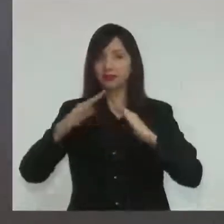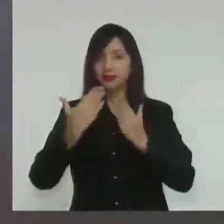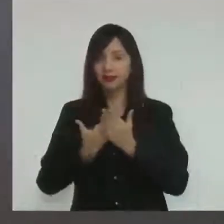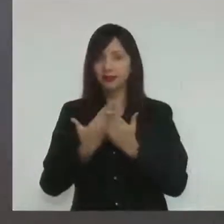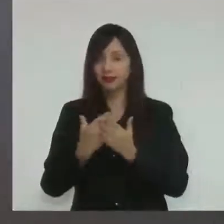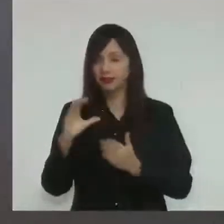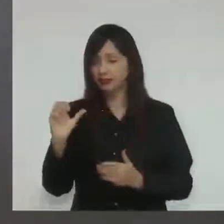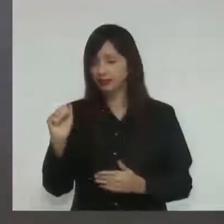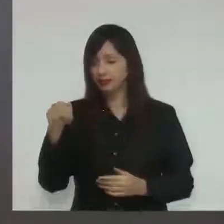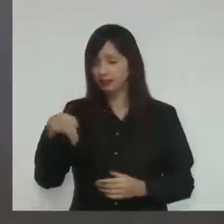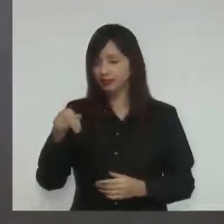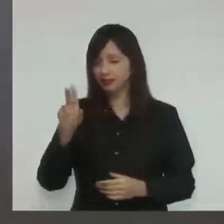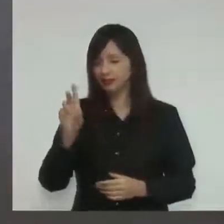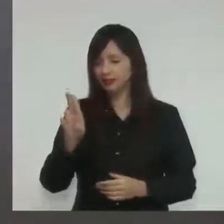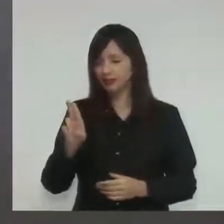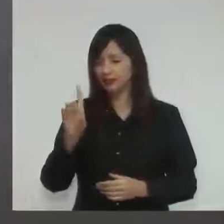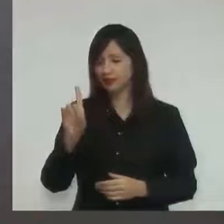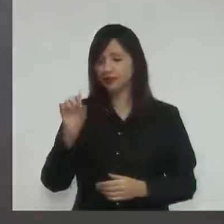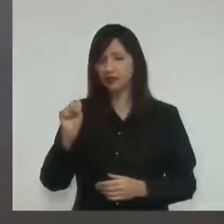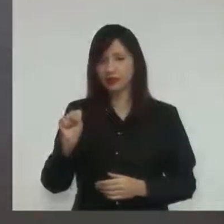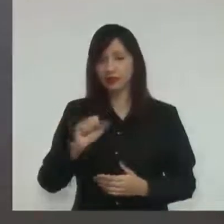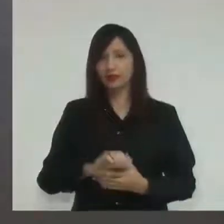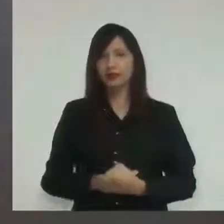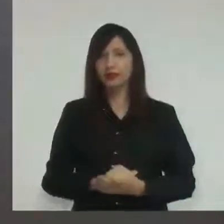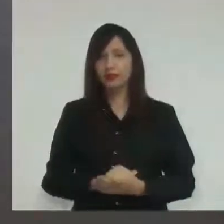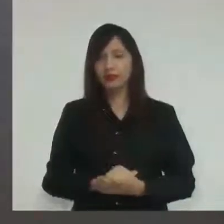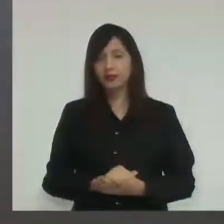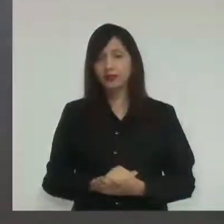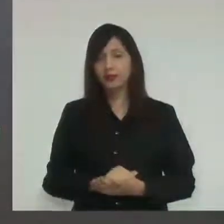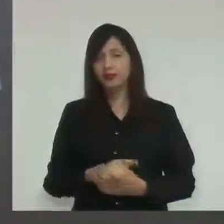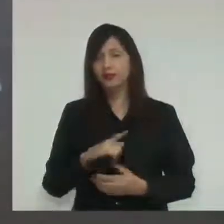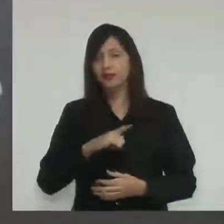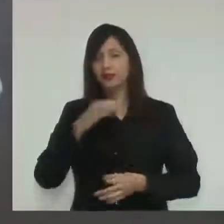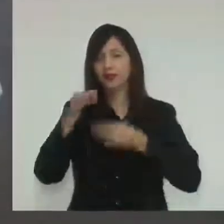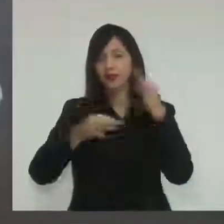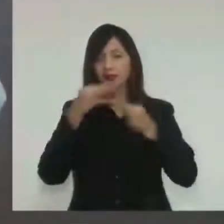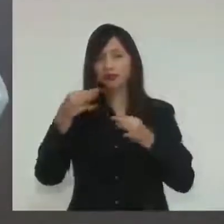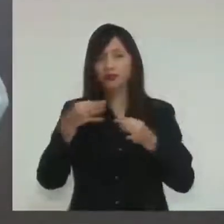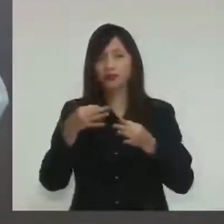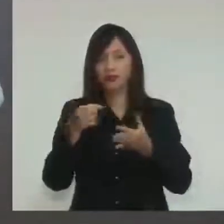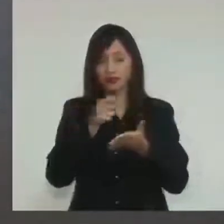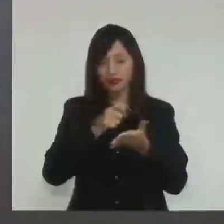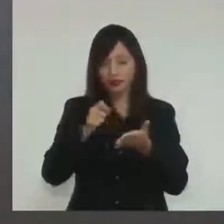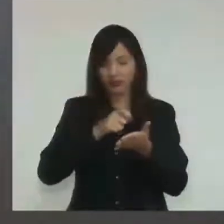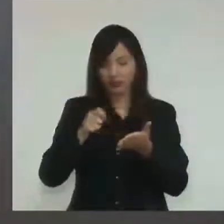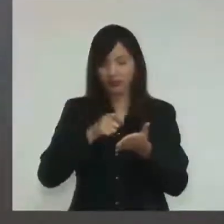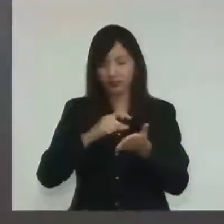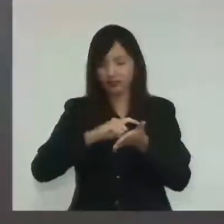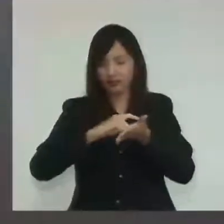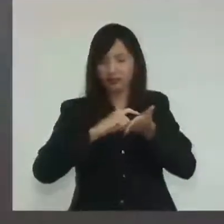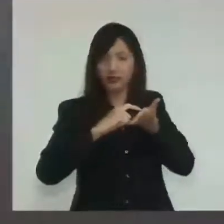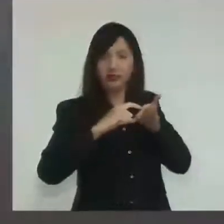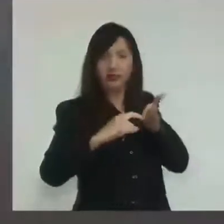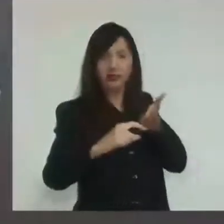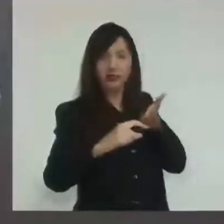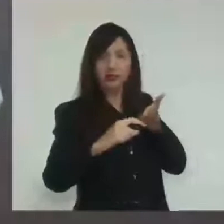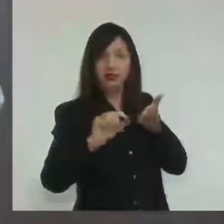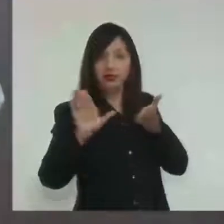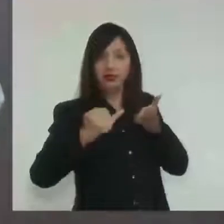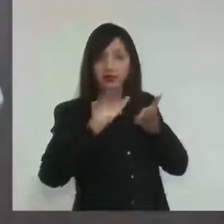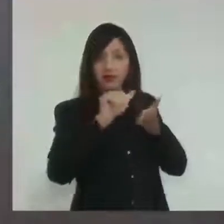Canudos, né, a Marquês de Rabicó, que foi a colocação de um bilhete convidando